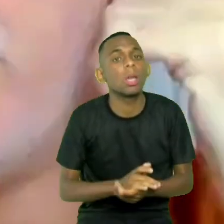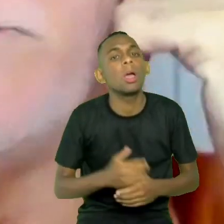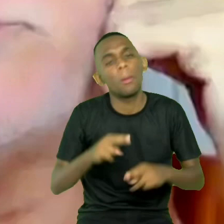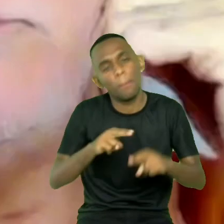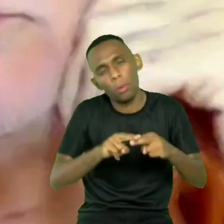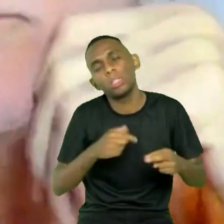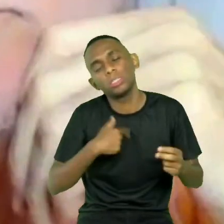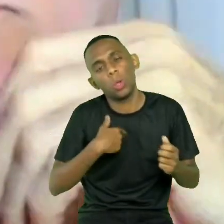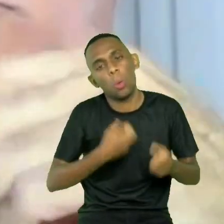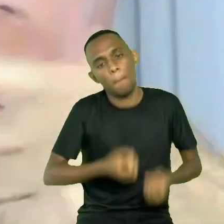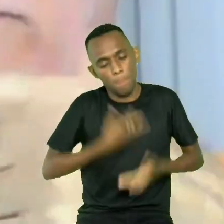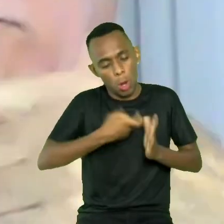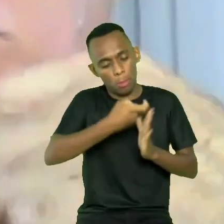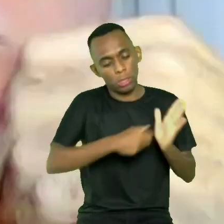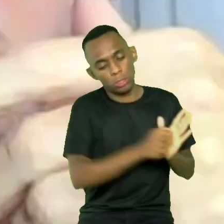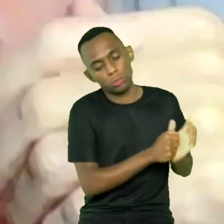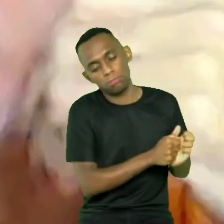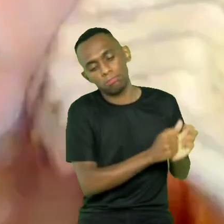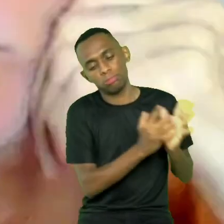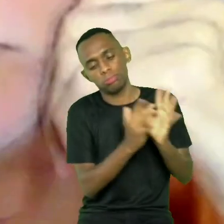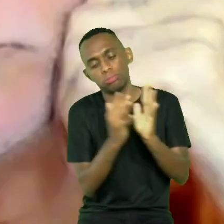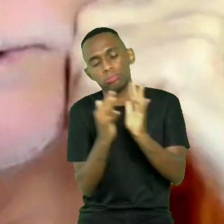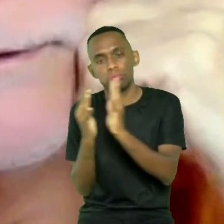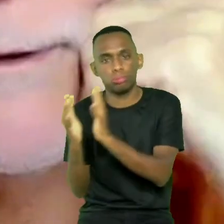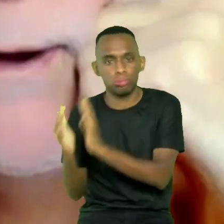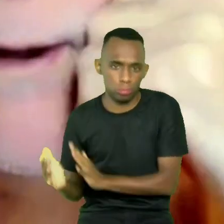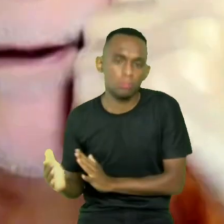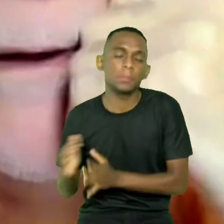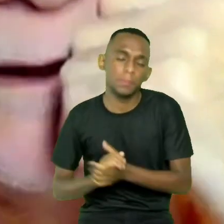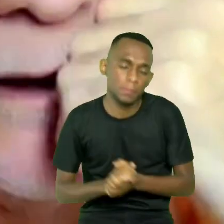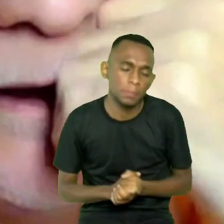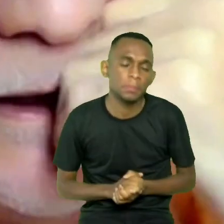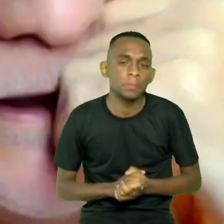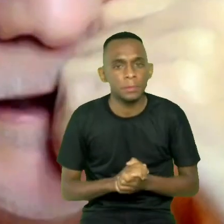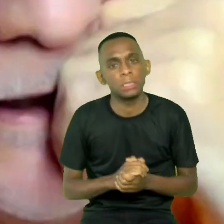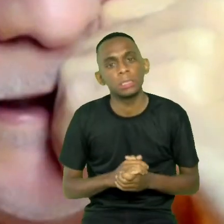uma elegia, eu chamo de uma elegia a um rio morto, né?